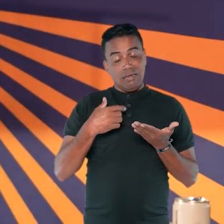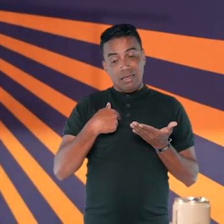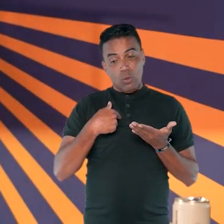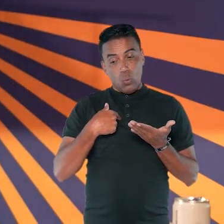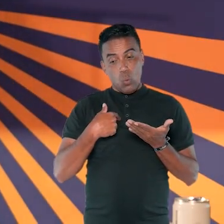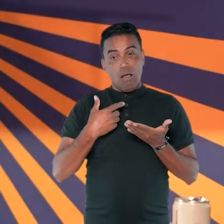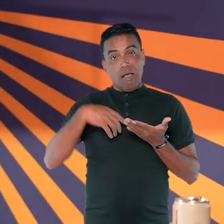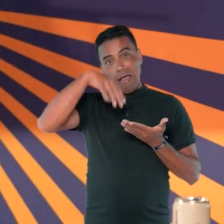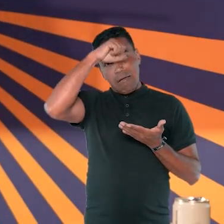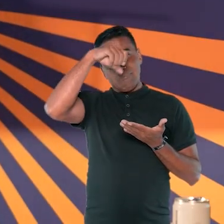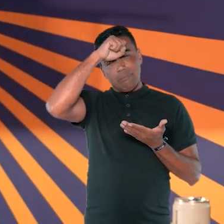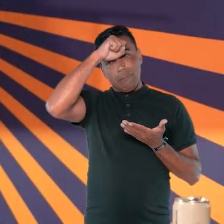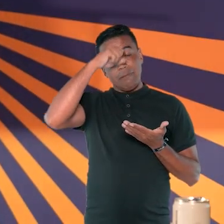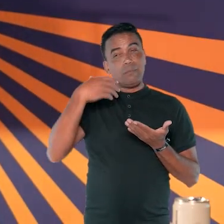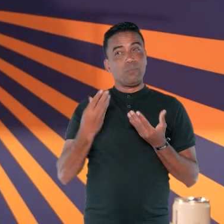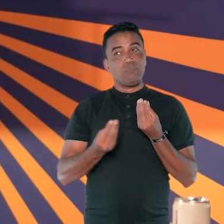autoeducar para dizer assim,